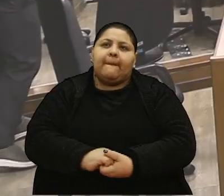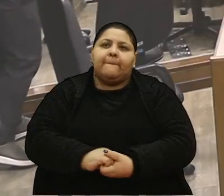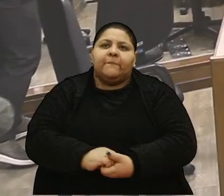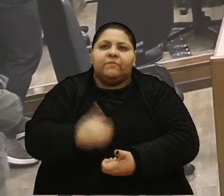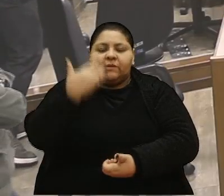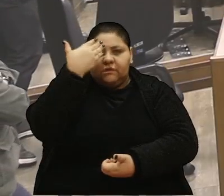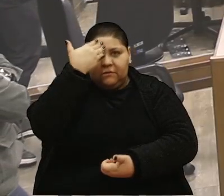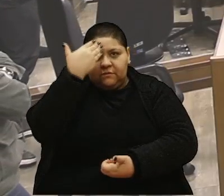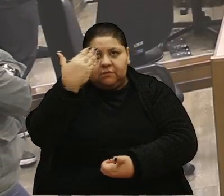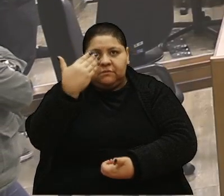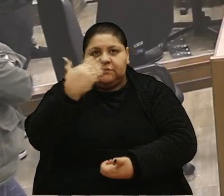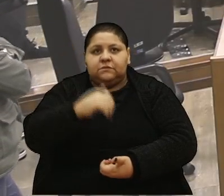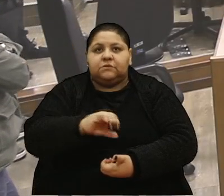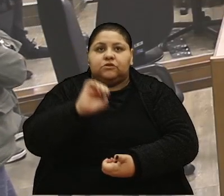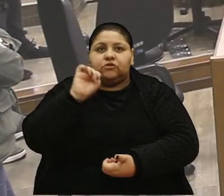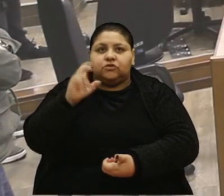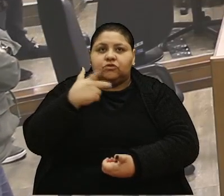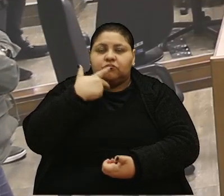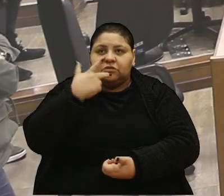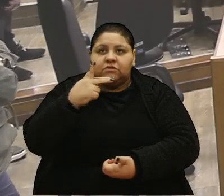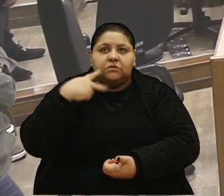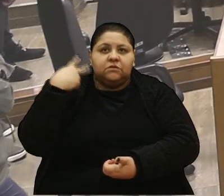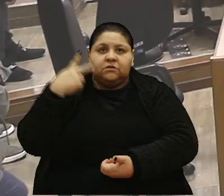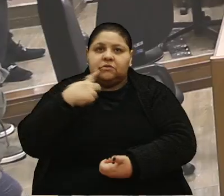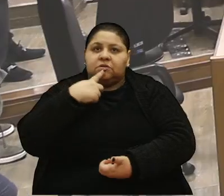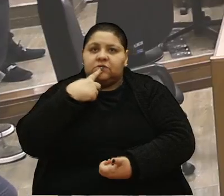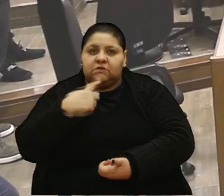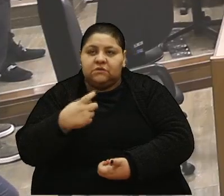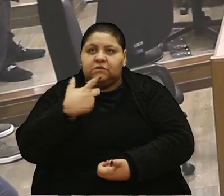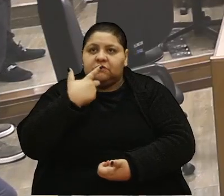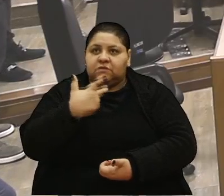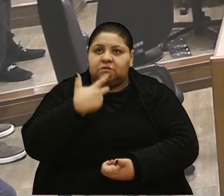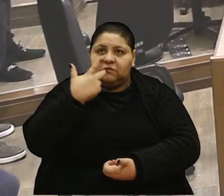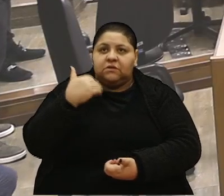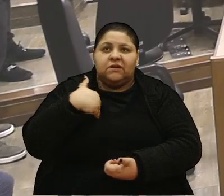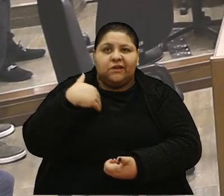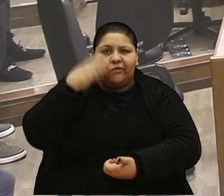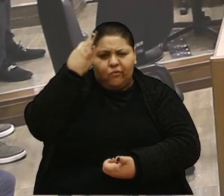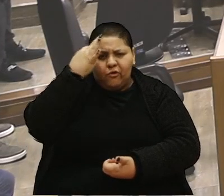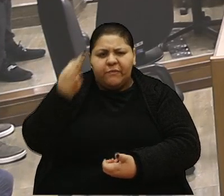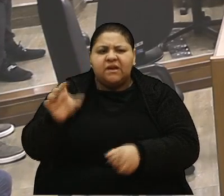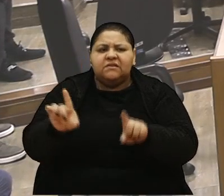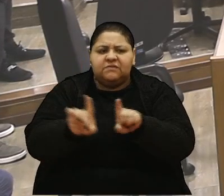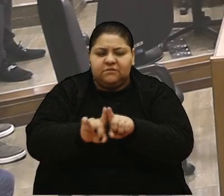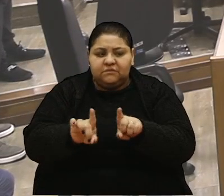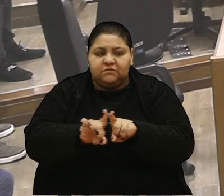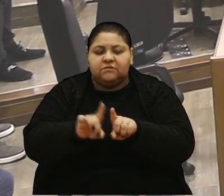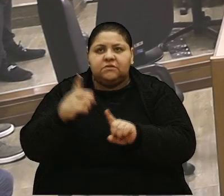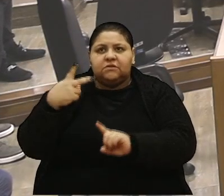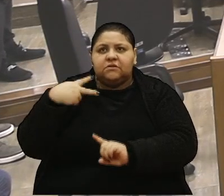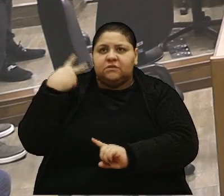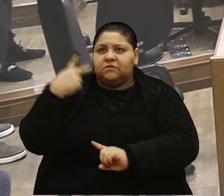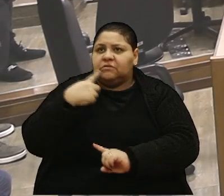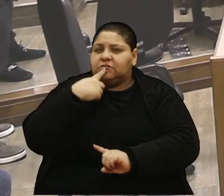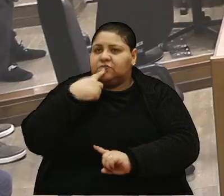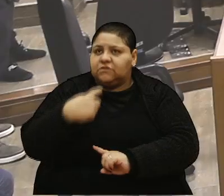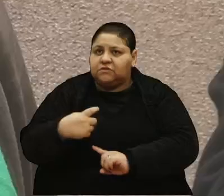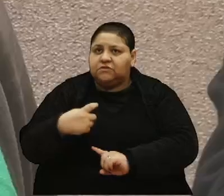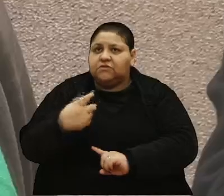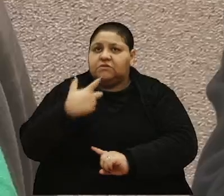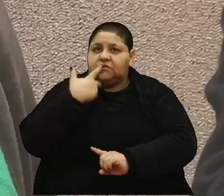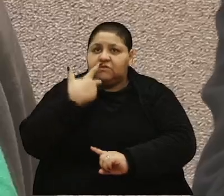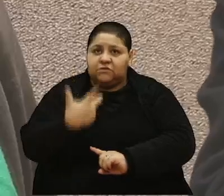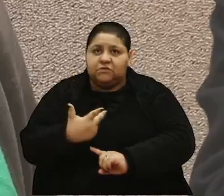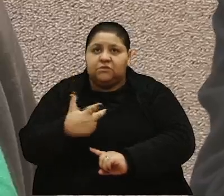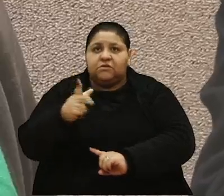Obrigado, capitão. Não, eu só queria dizer para a vereadora Rose aí da fala dela, que eu compreendi também. Vereadora, quando eu falei